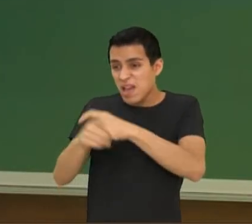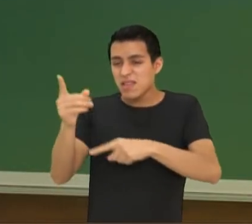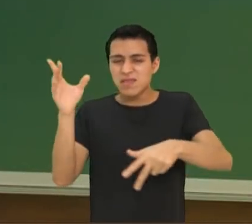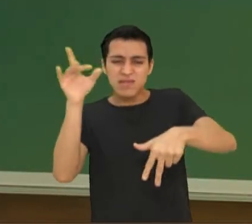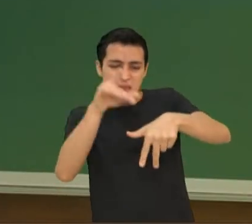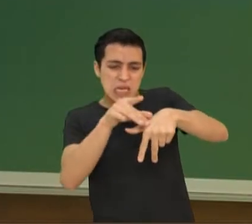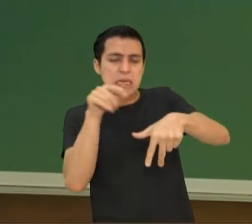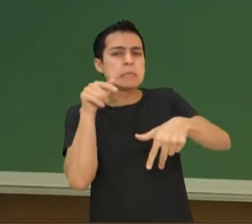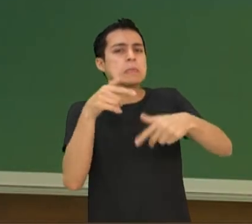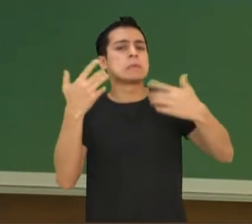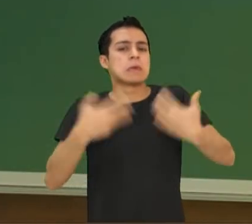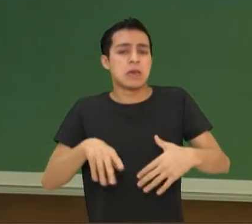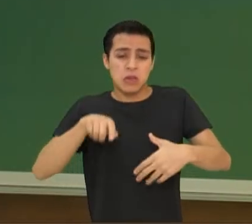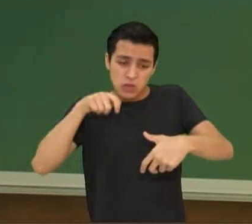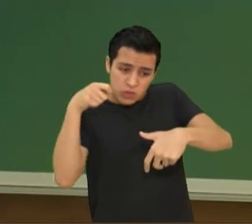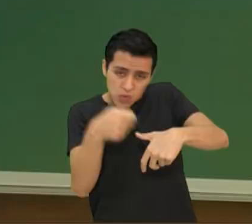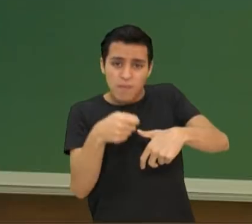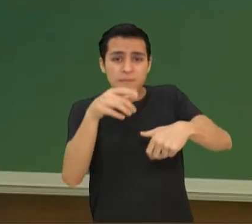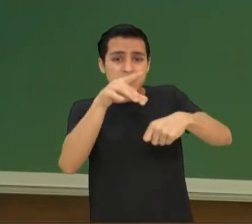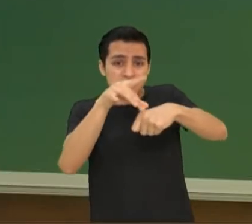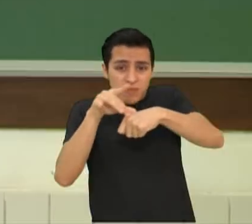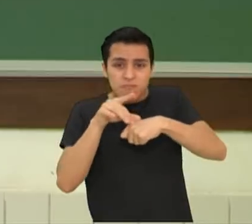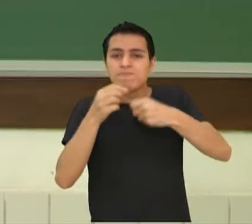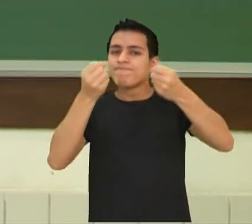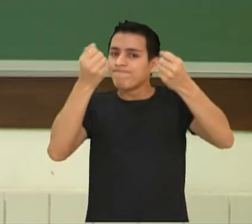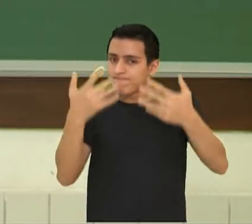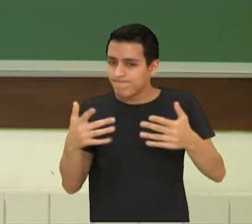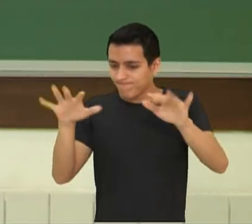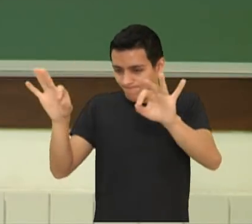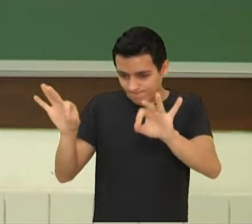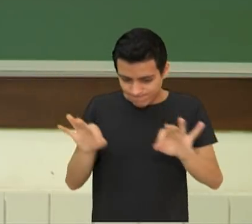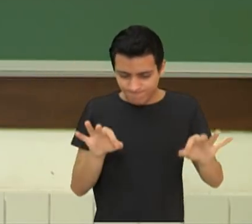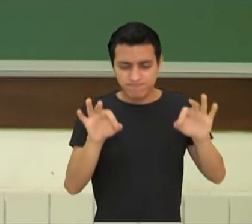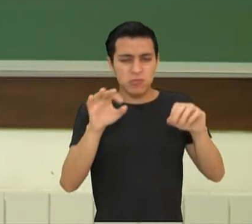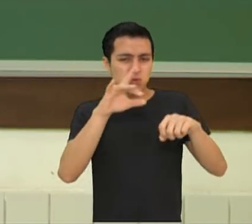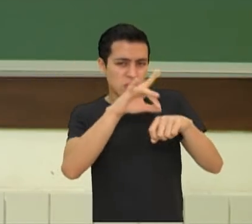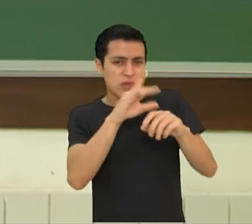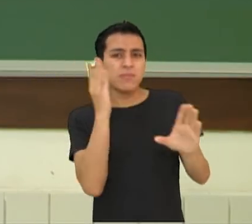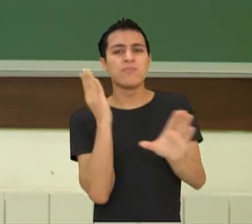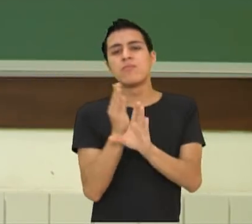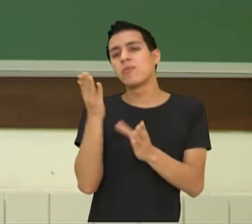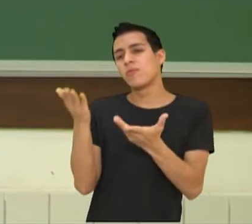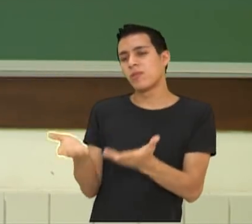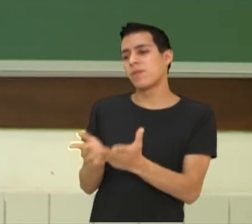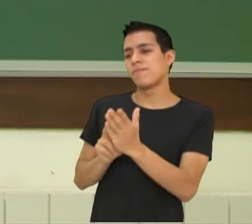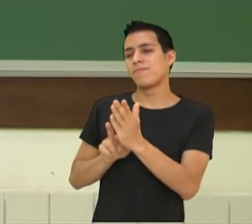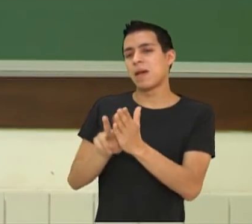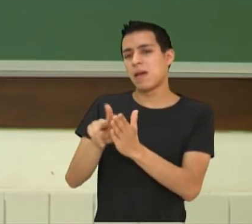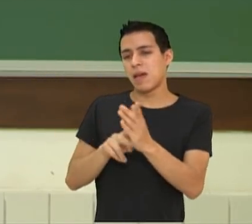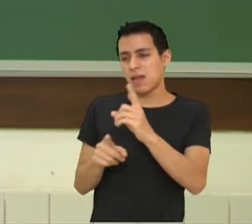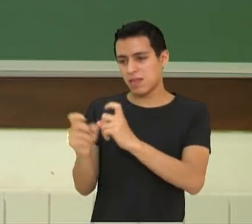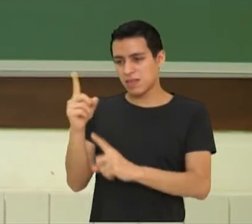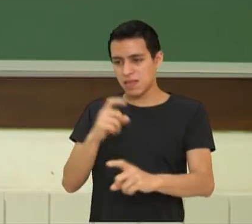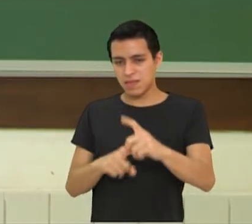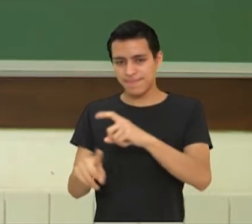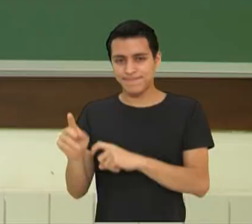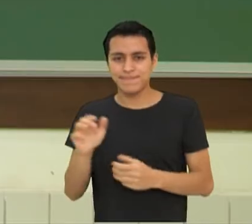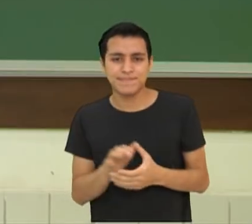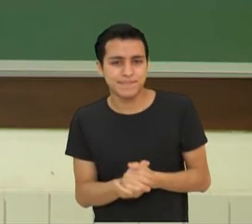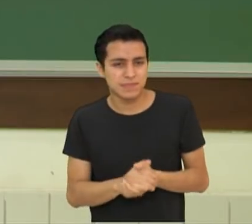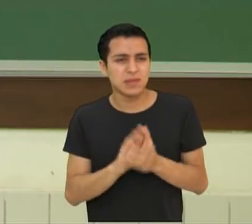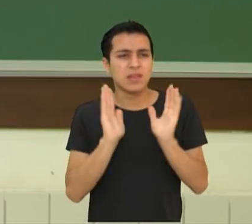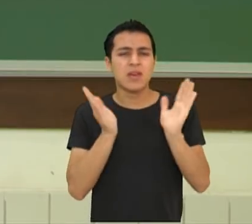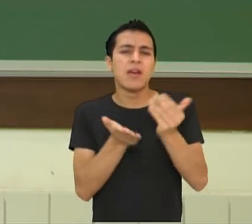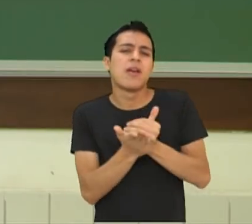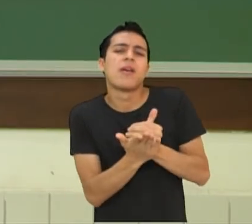doenças e é sobre elas que nós vamos falar hoje, sobre as doenças causadas por bactérias. E já